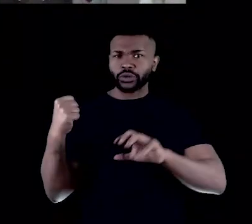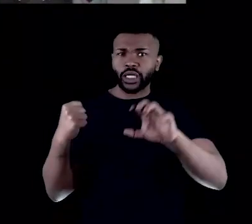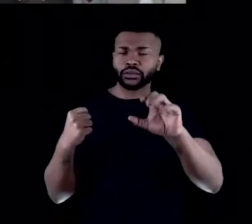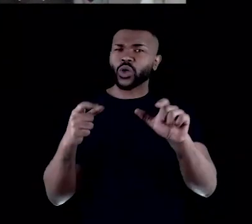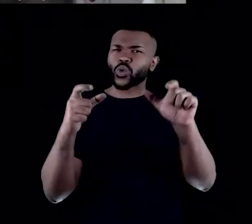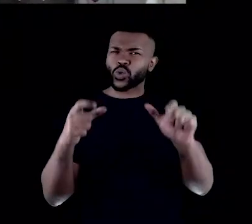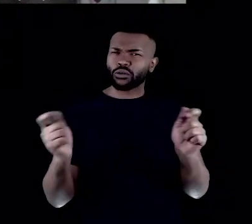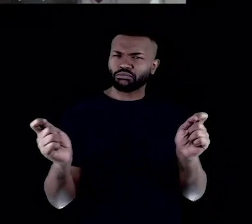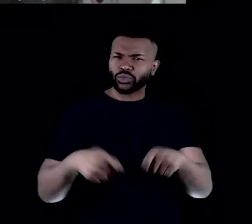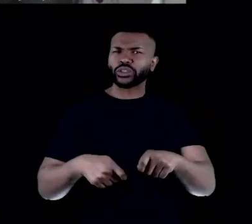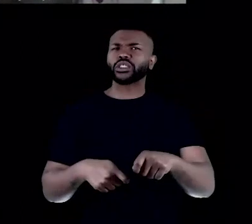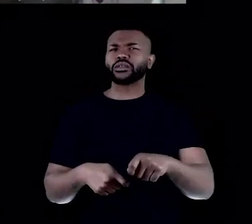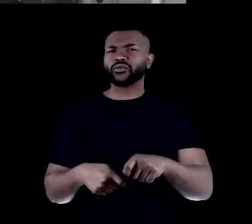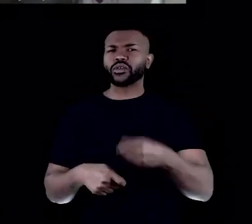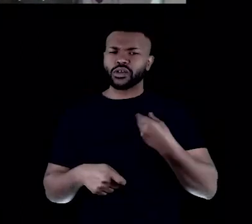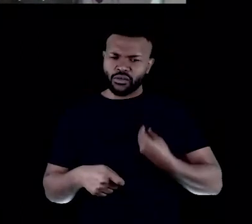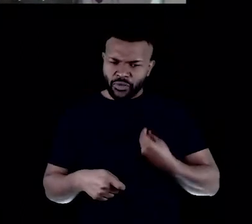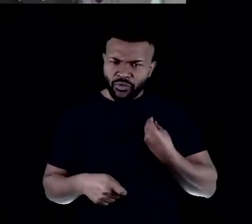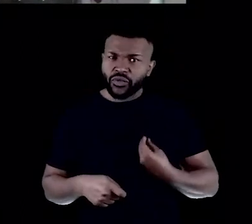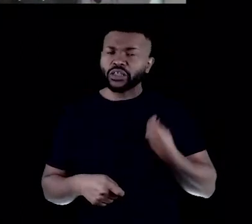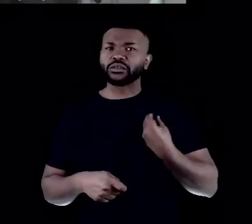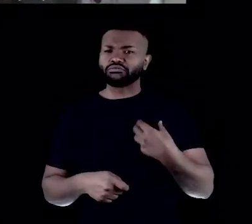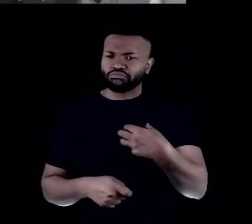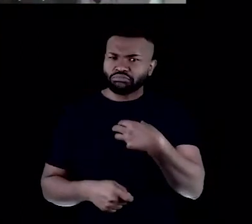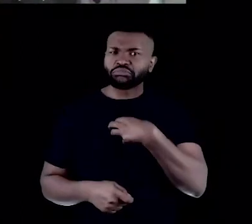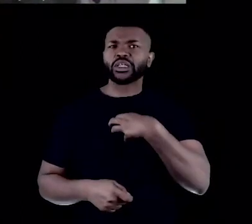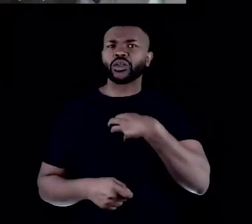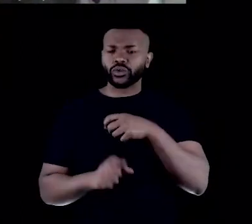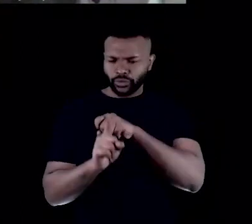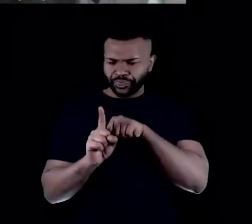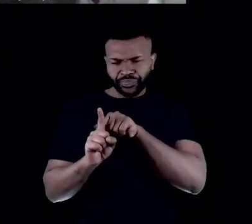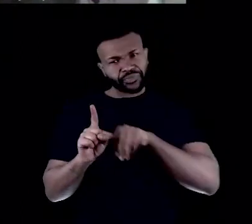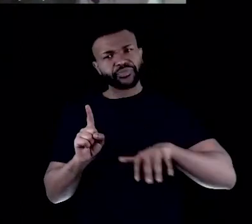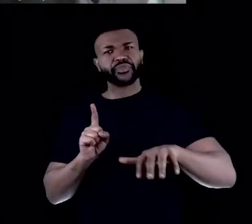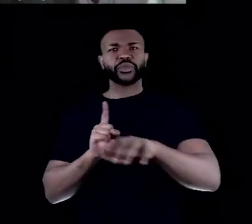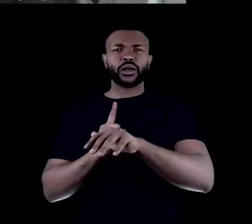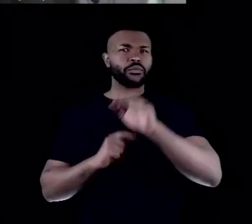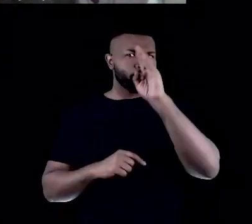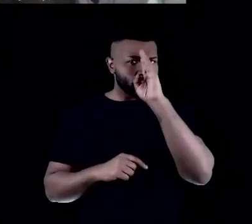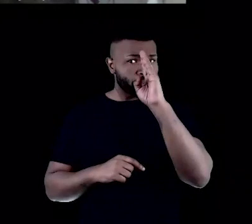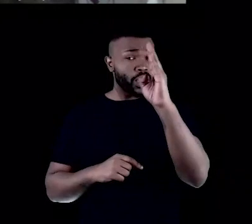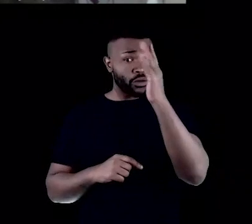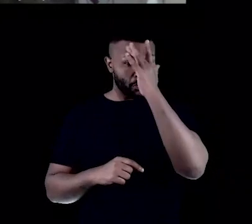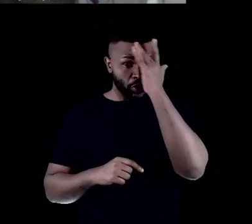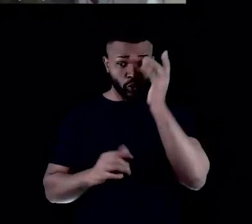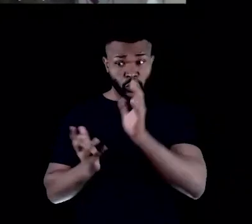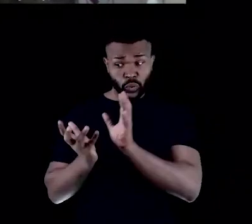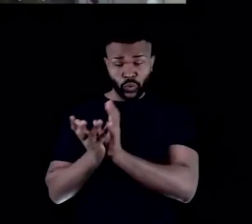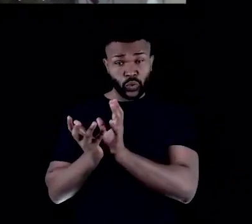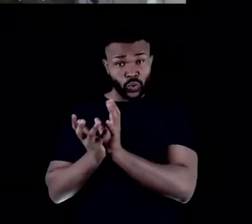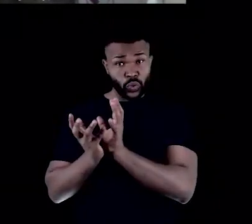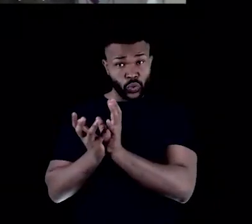por criar esse espaço possível, eu acho, de sobrevivência sentimental e social, assim. Principalmente para quem